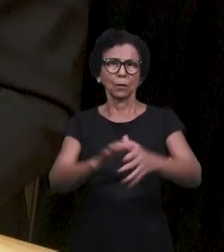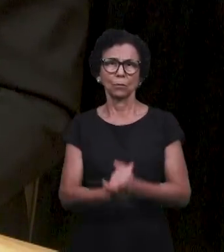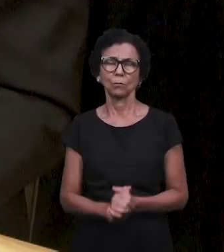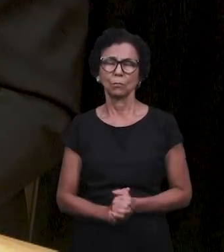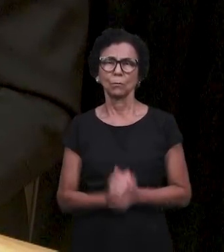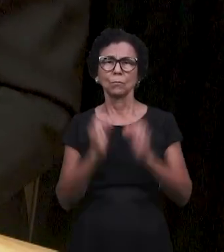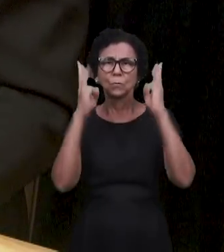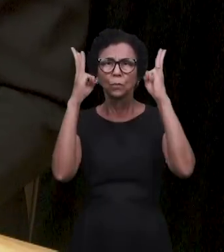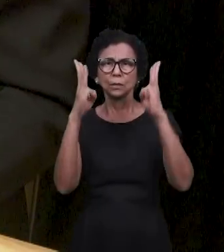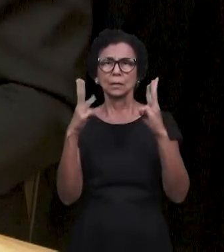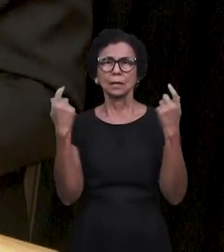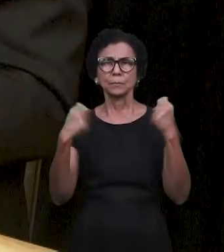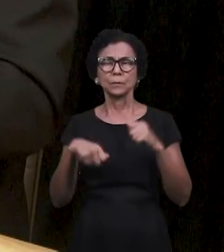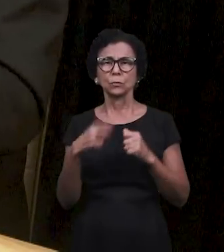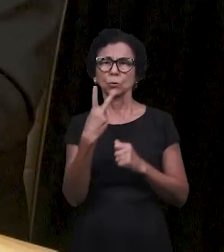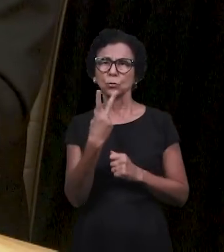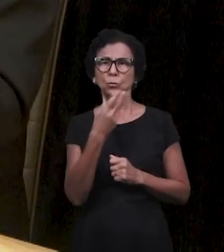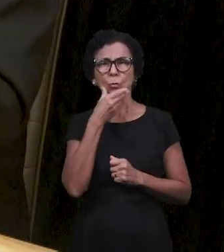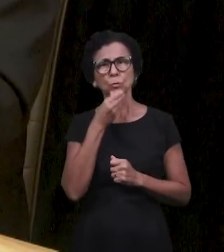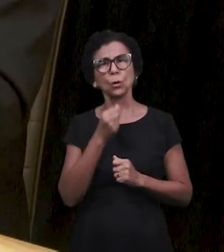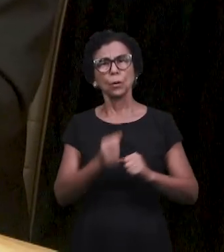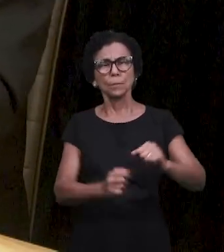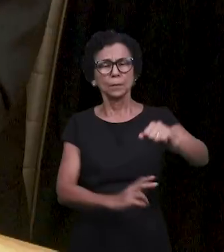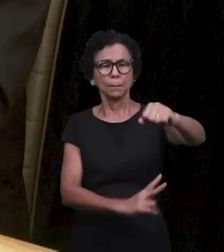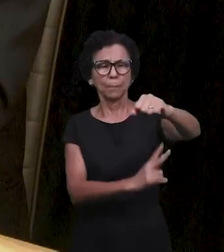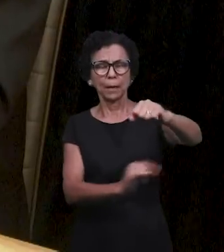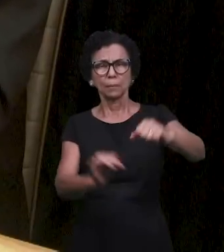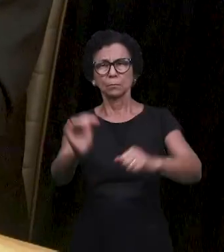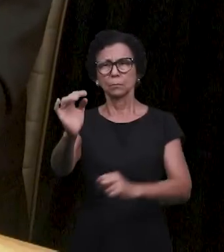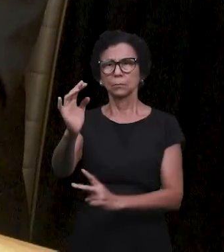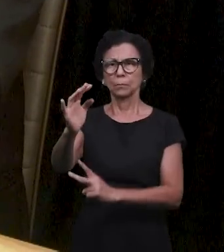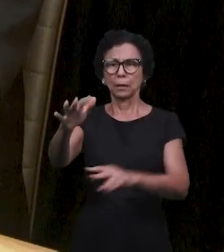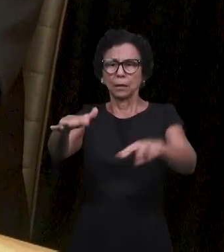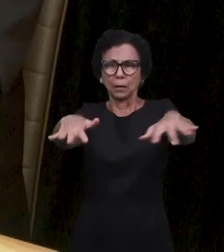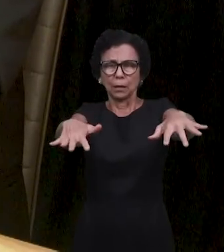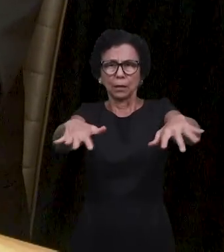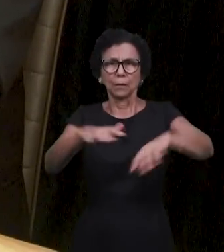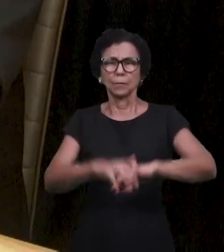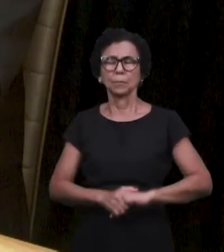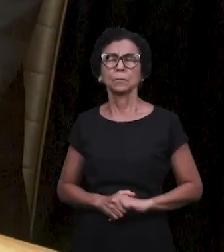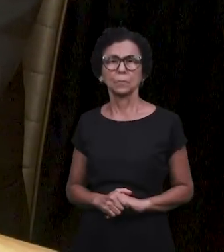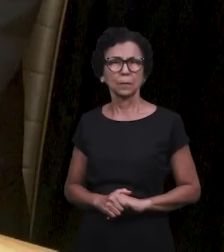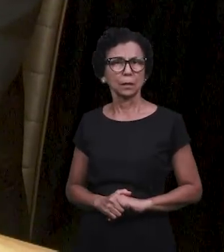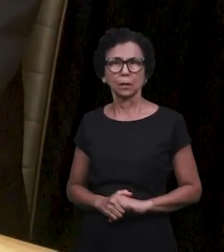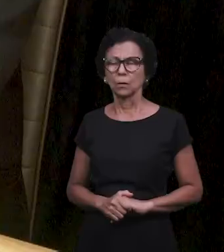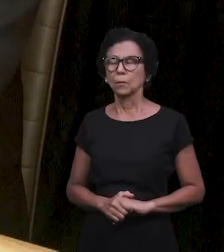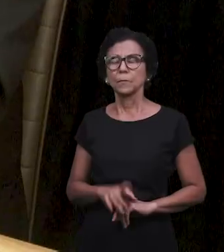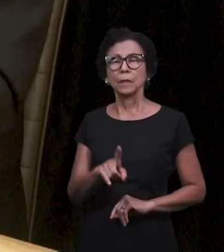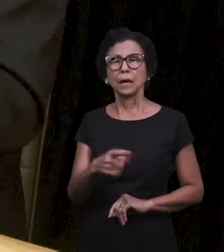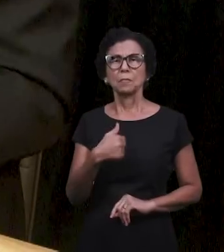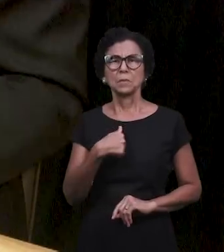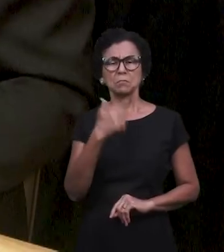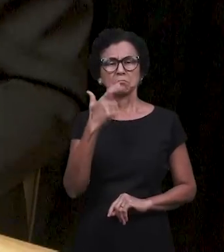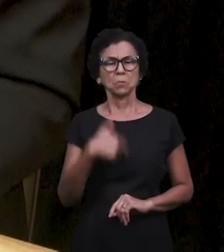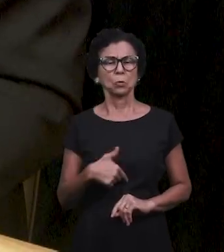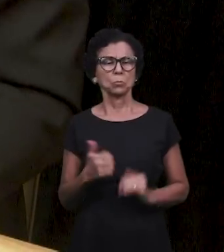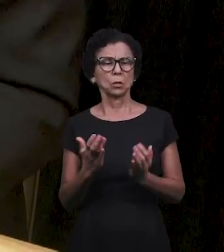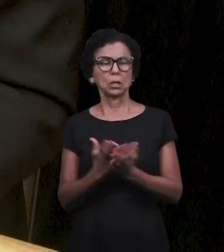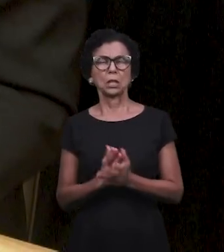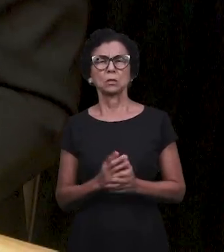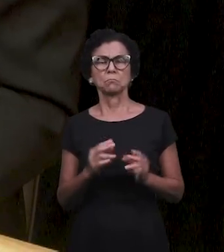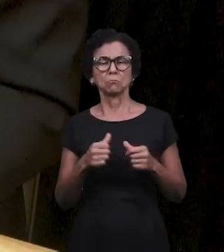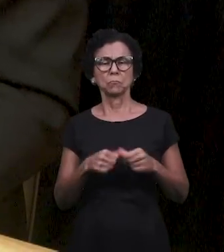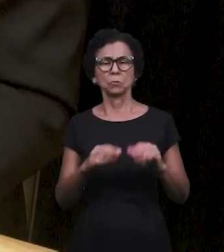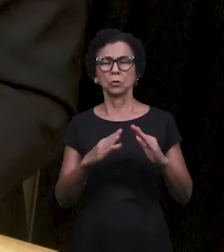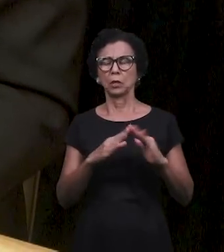comunhão do corpo. Esse negócio de crente sozinho, crente em casa, você é crente em casa. Não, você precisa de um corpo. Você é bênção e você